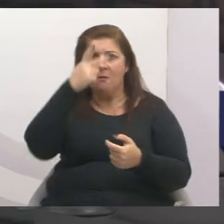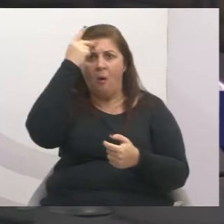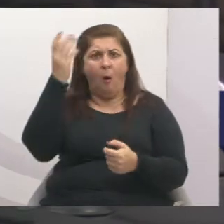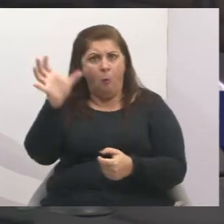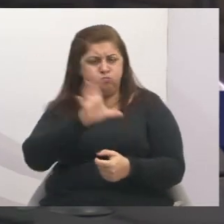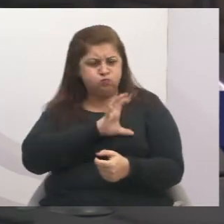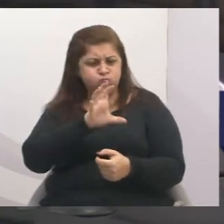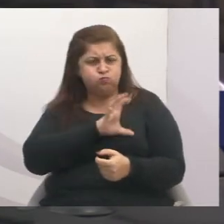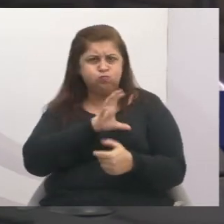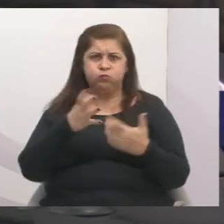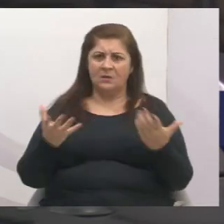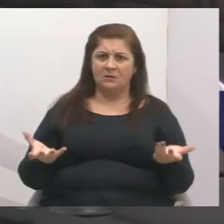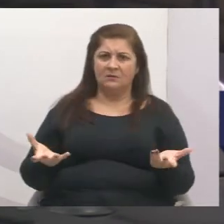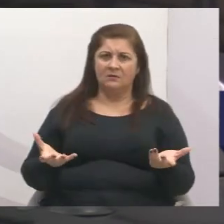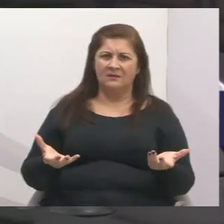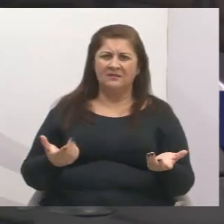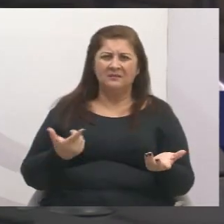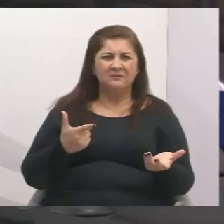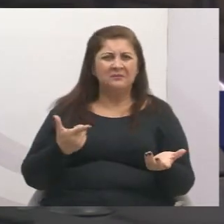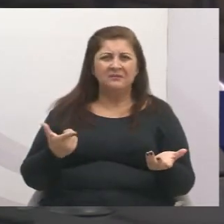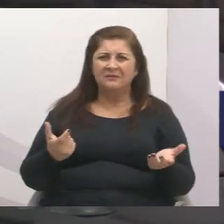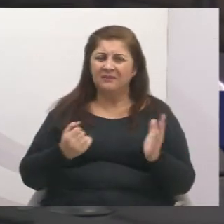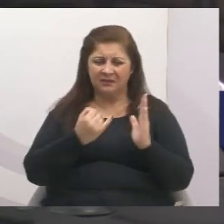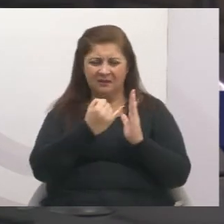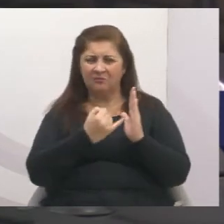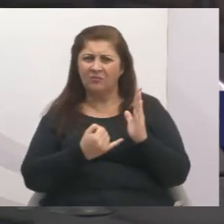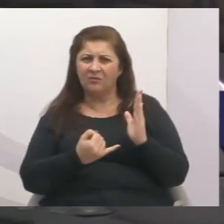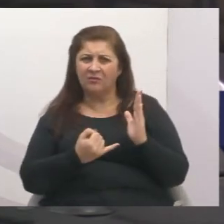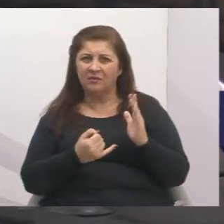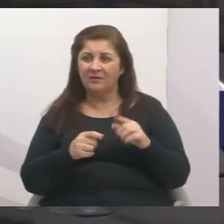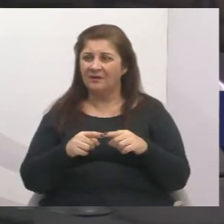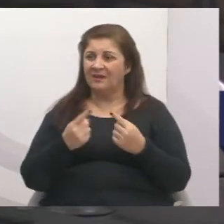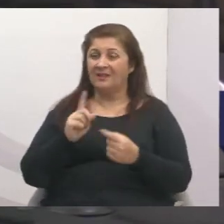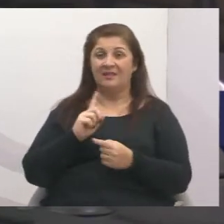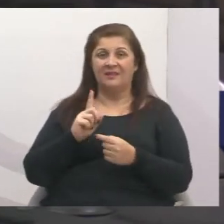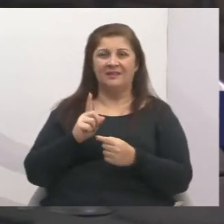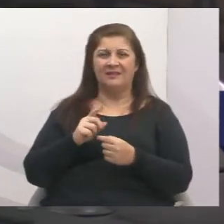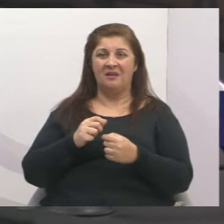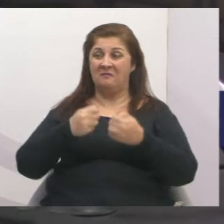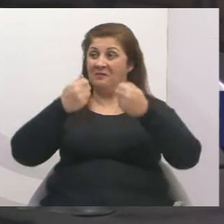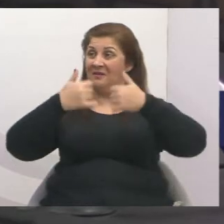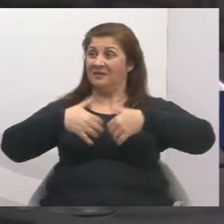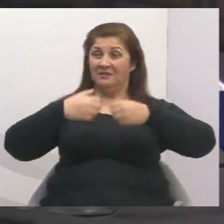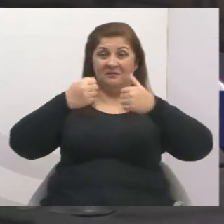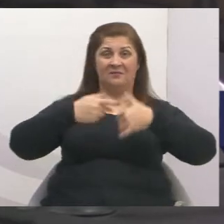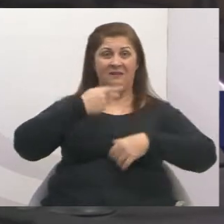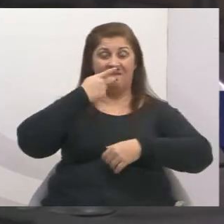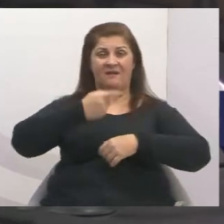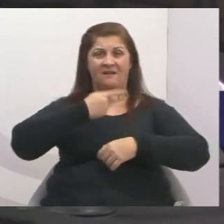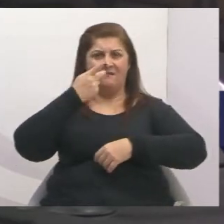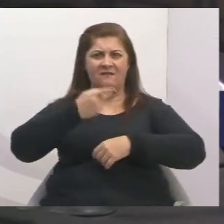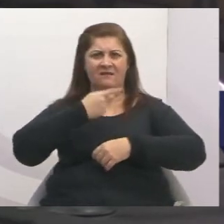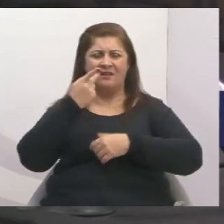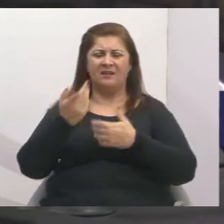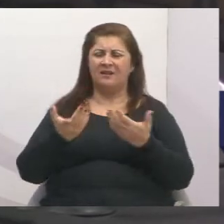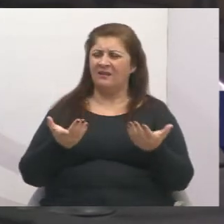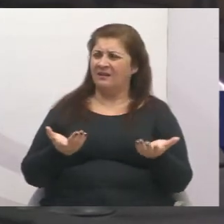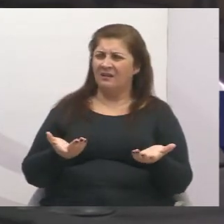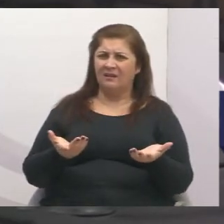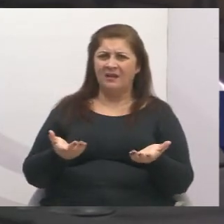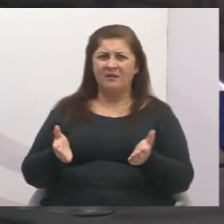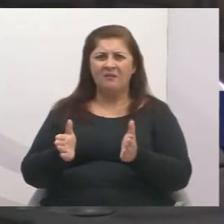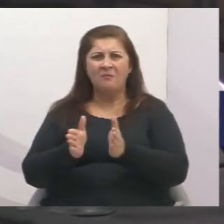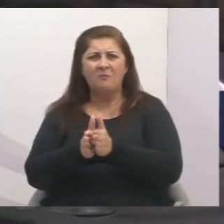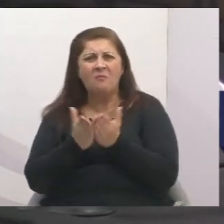sobre 1% mais rico desse país? Mas não, preferem justificar o discurso do equilíbrio das contas públicas